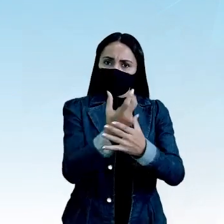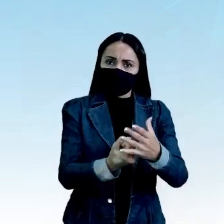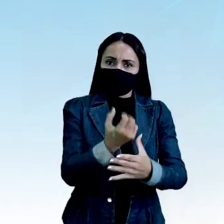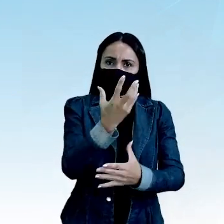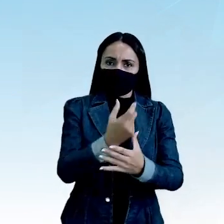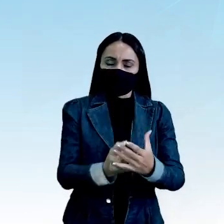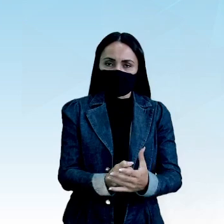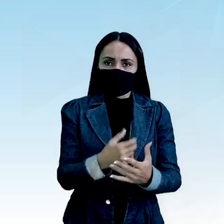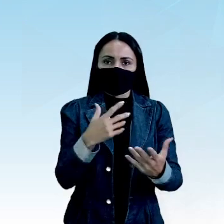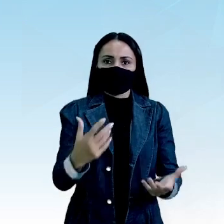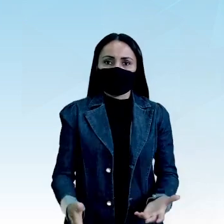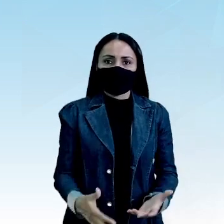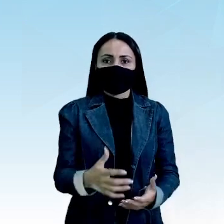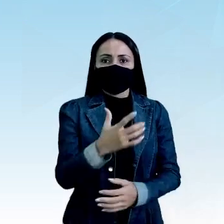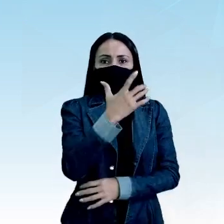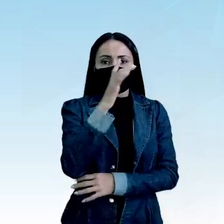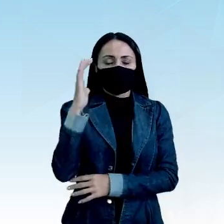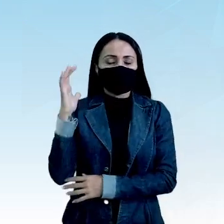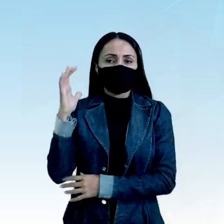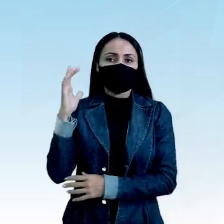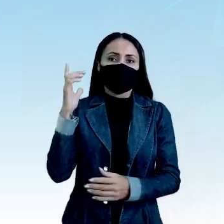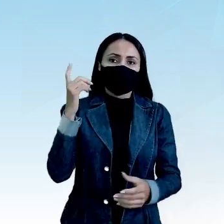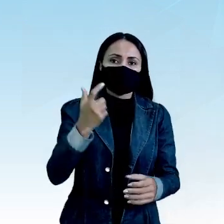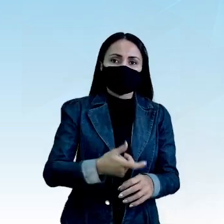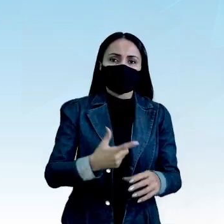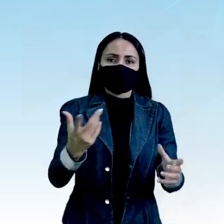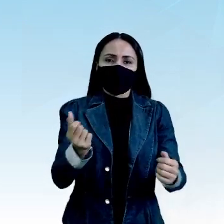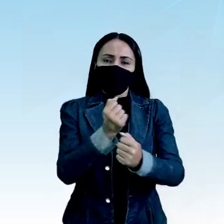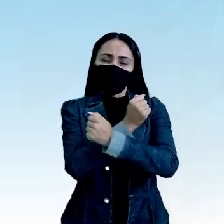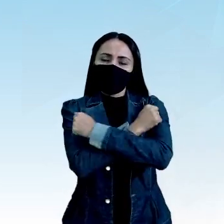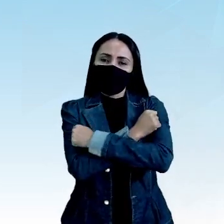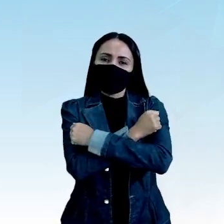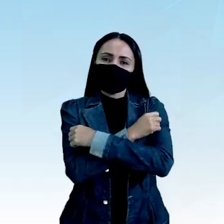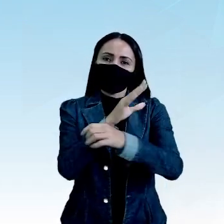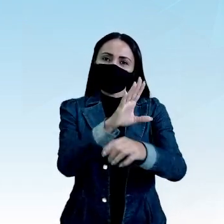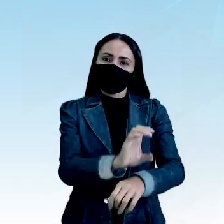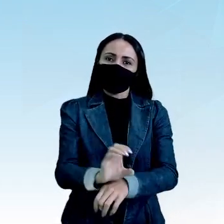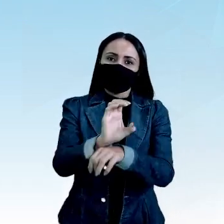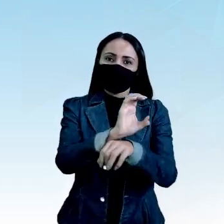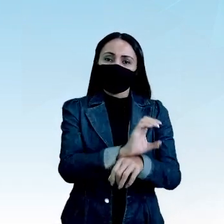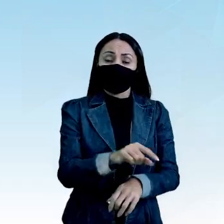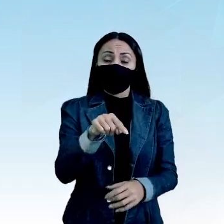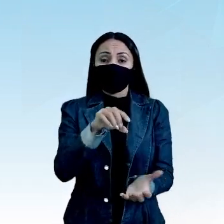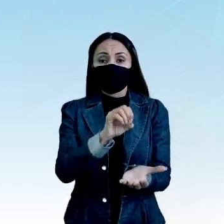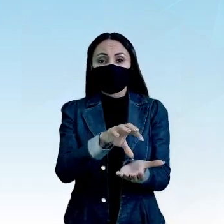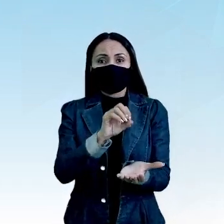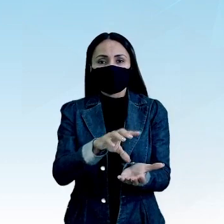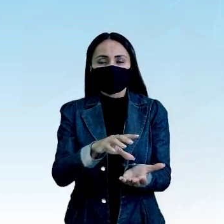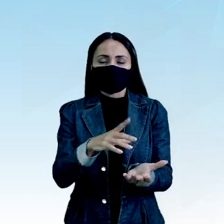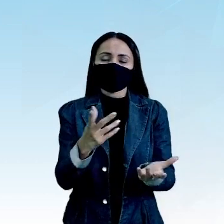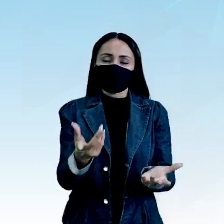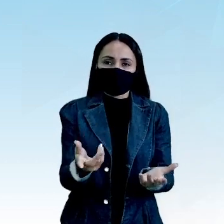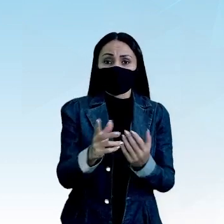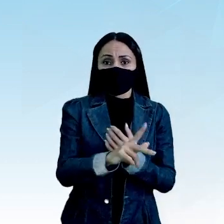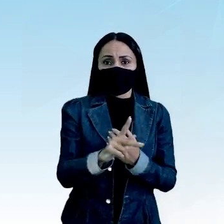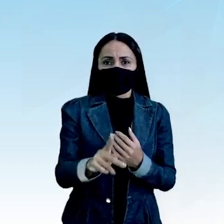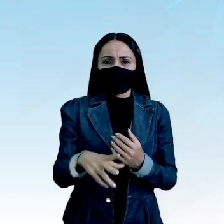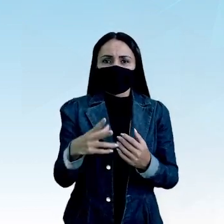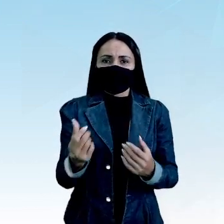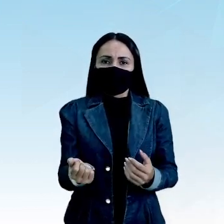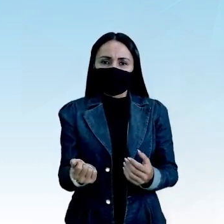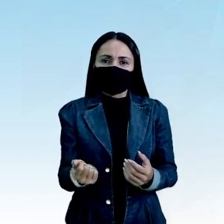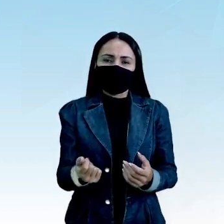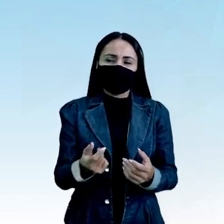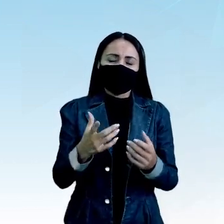da mata. Eu sinto como se estivesse abraçando o meu estado quando eu estou aqui no EducaPE. E realmente, quando o professor diz abraçar